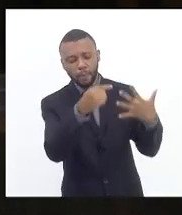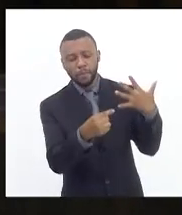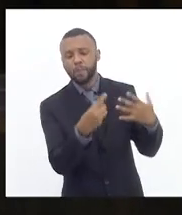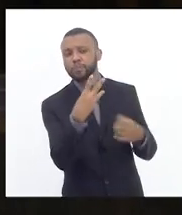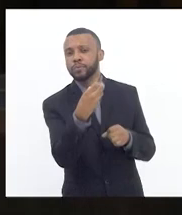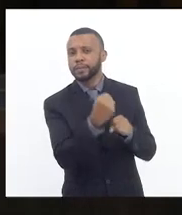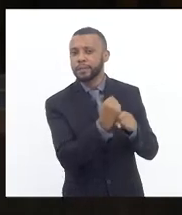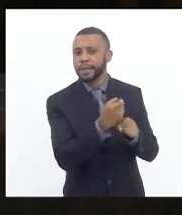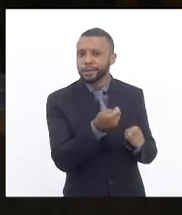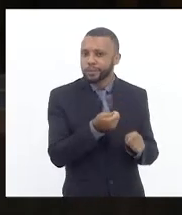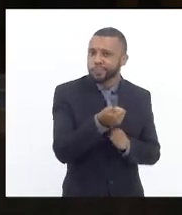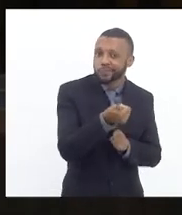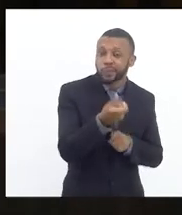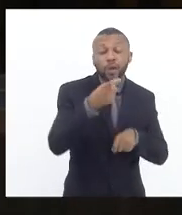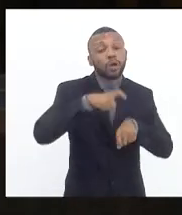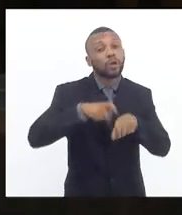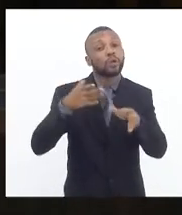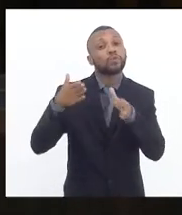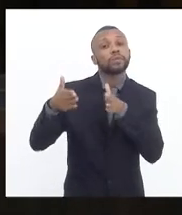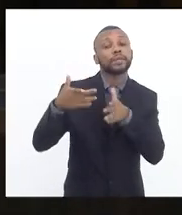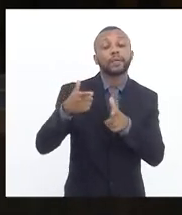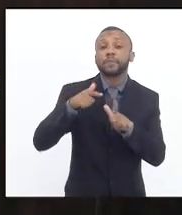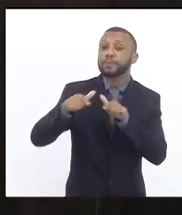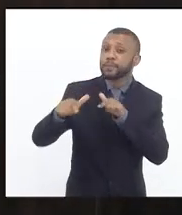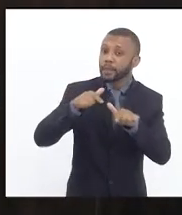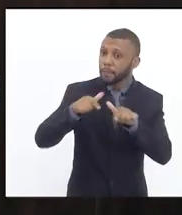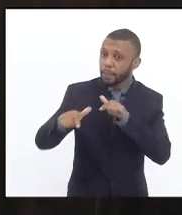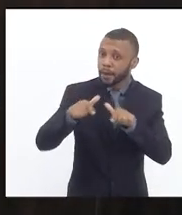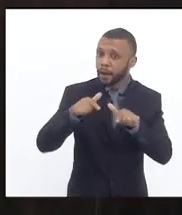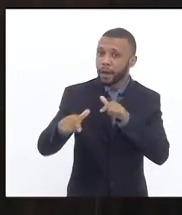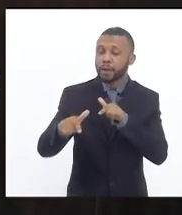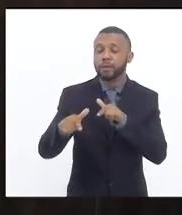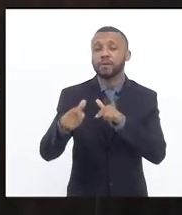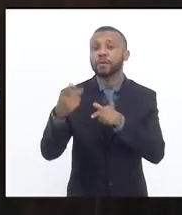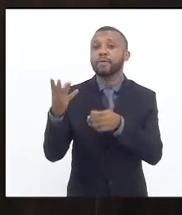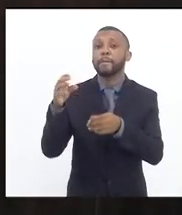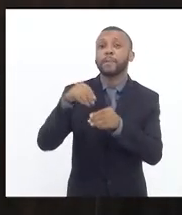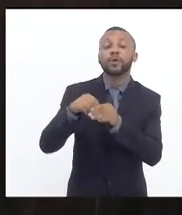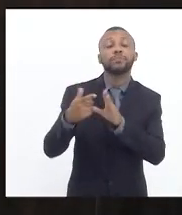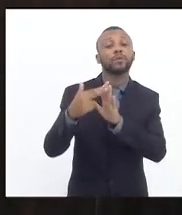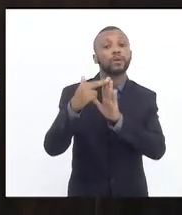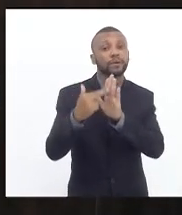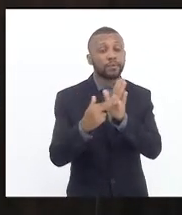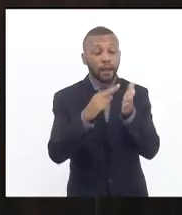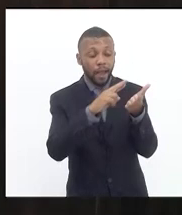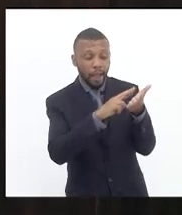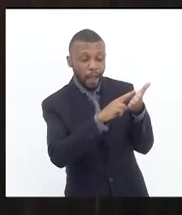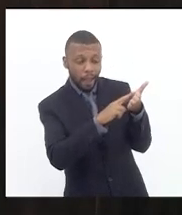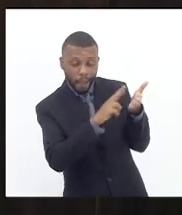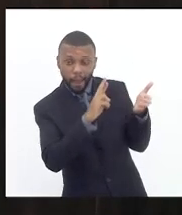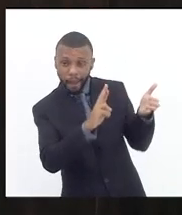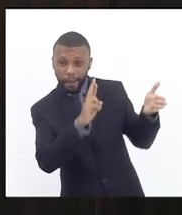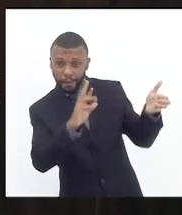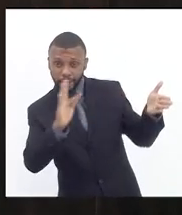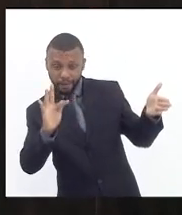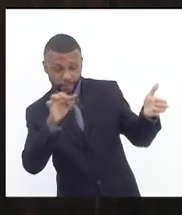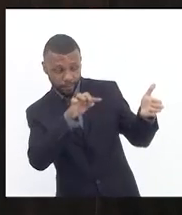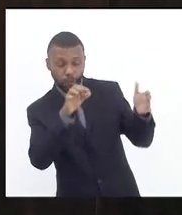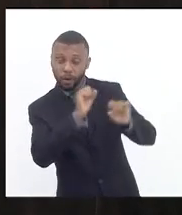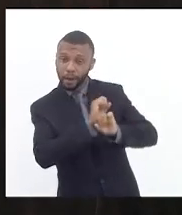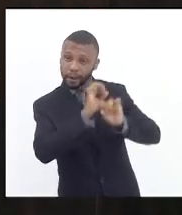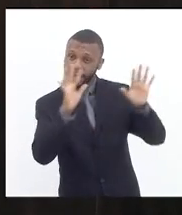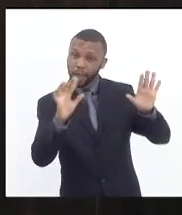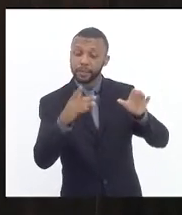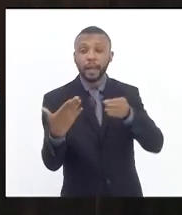do triênio e do tempo de serviço que não eu não foi posto pelo governo foi posto pelo regime de recuperação fiscal Ficou claro para mim ali que